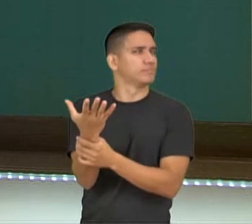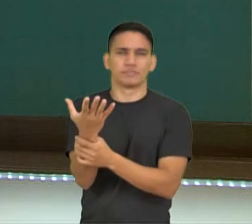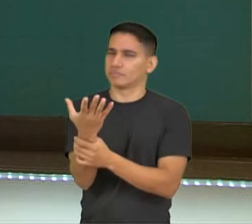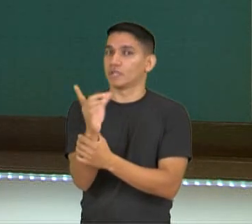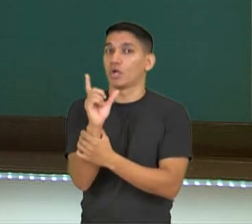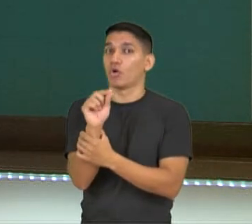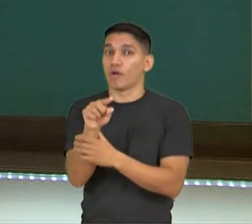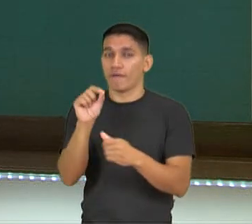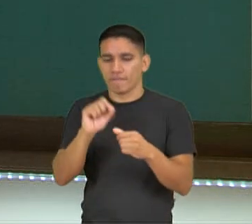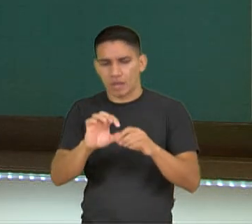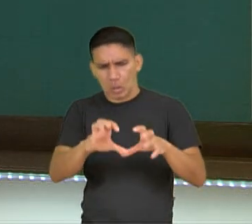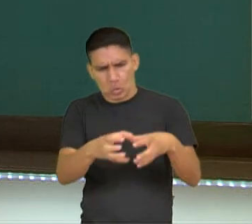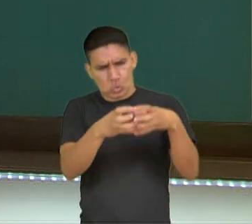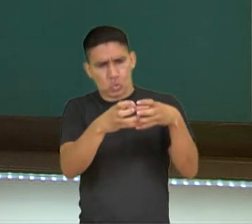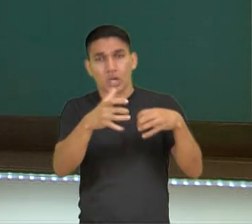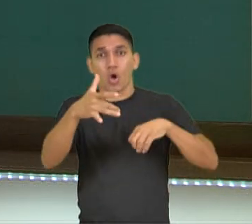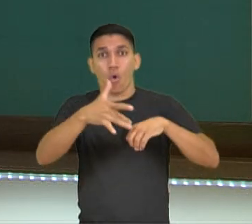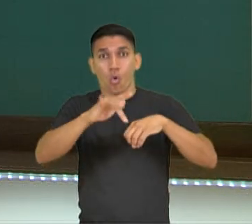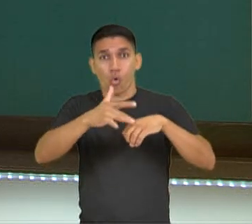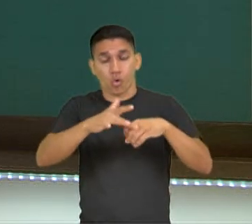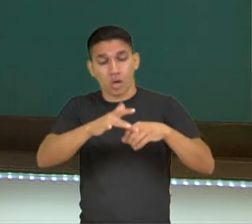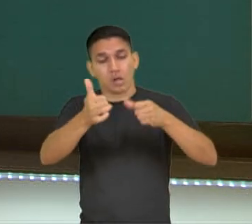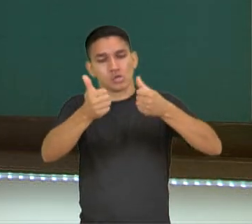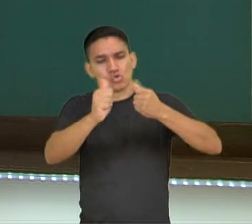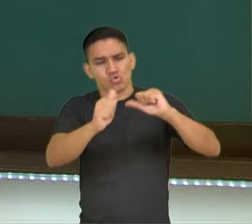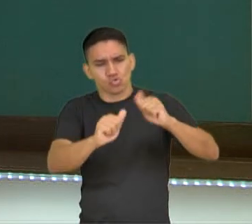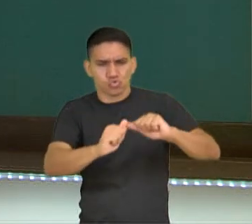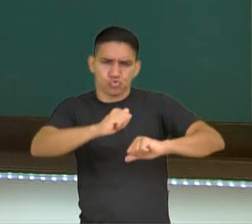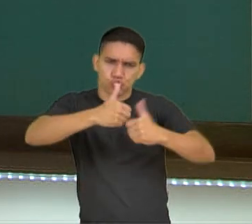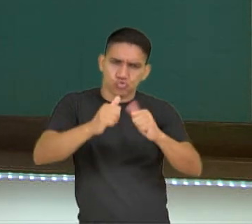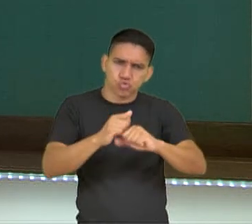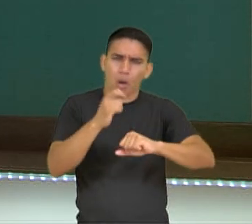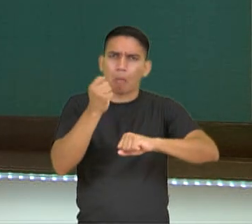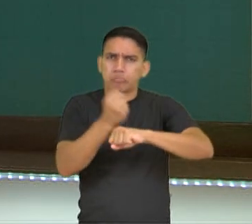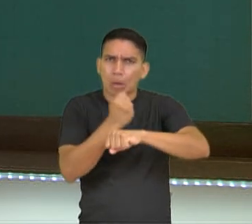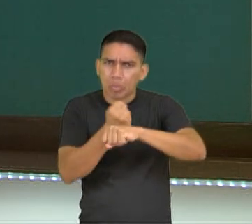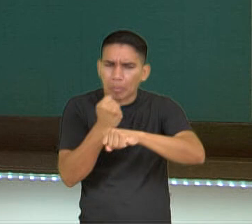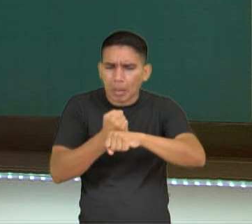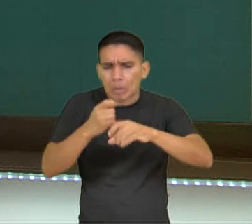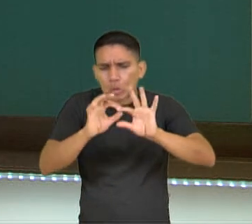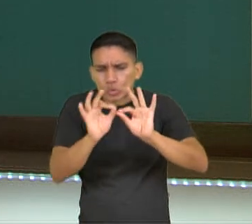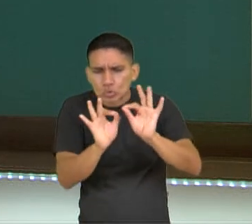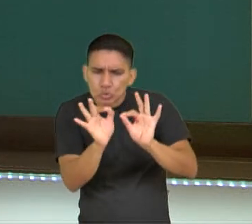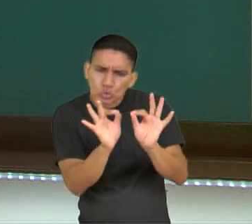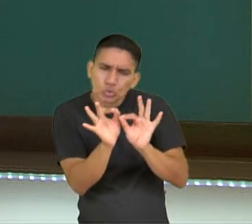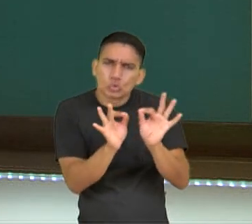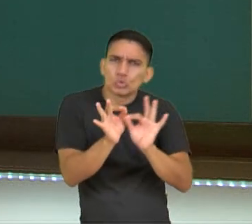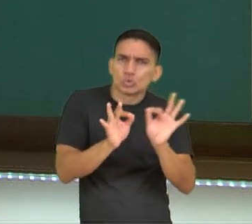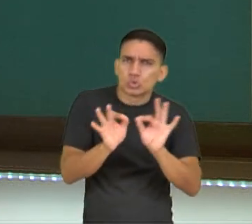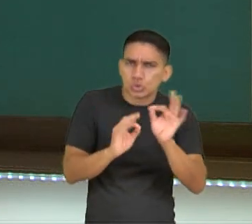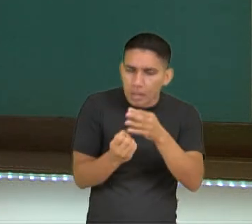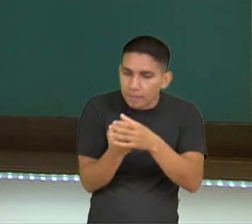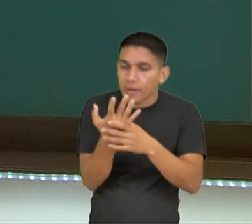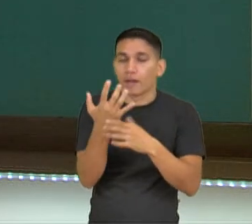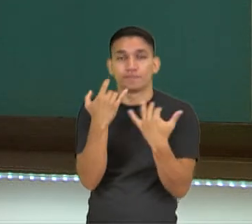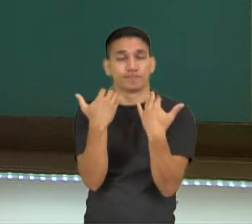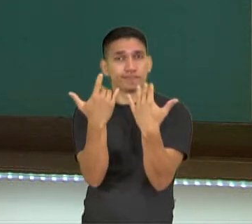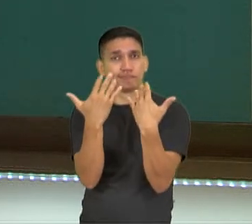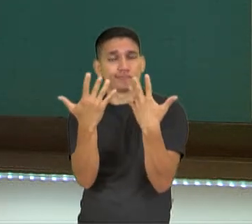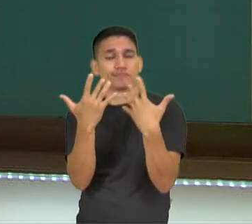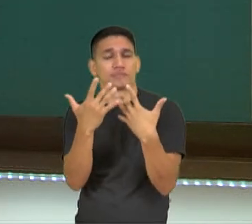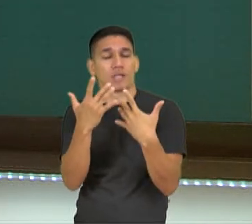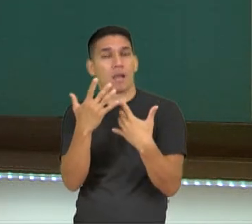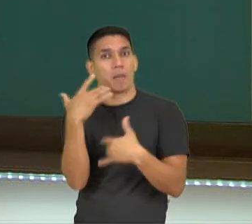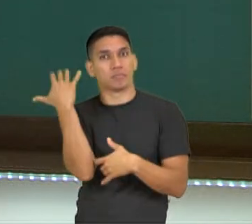acontece? Você pega um pedaço de ouro, molda, o ourives faz isso, né, com maestria, ele molda e transforma em uma peça de